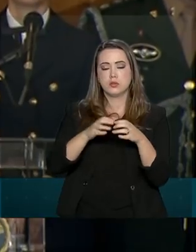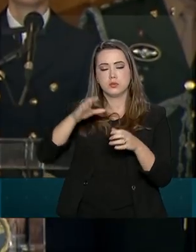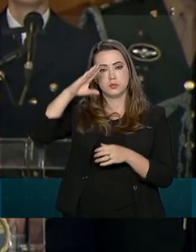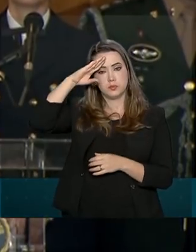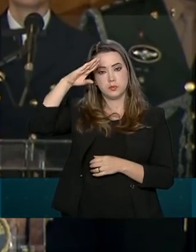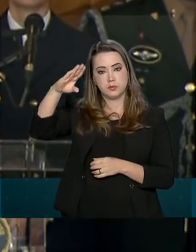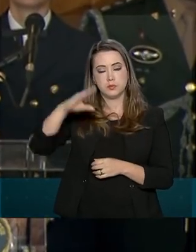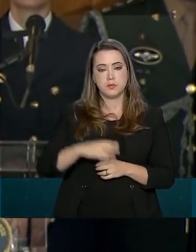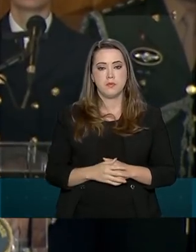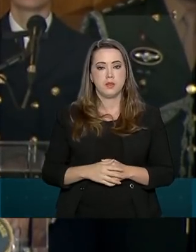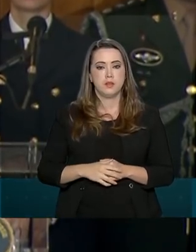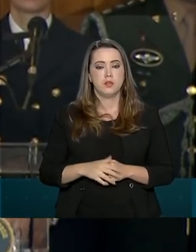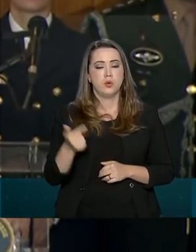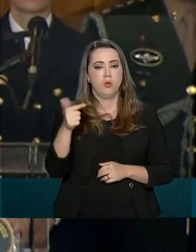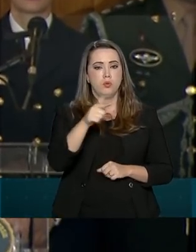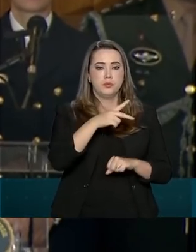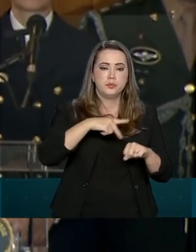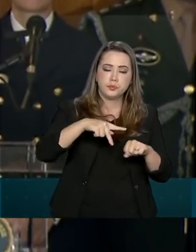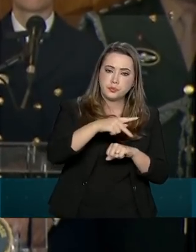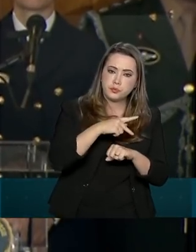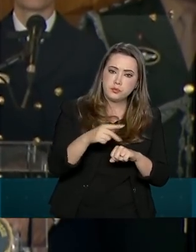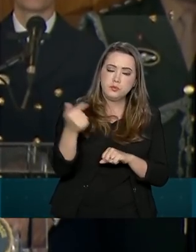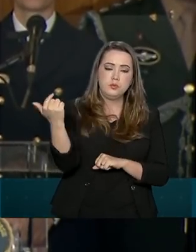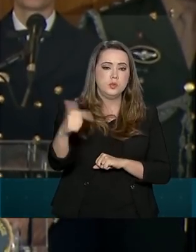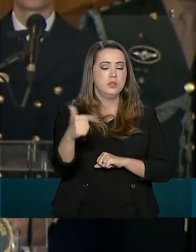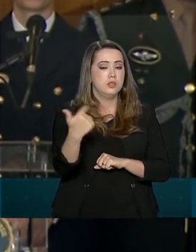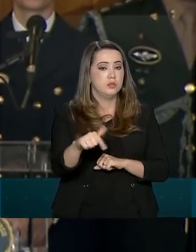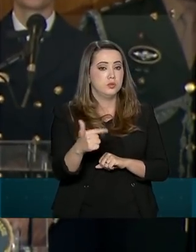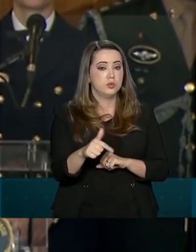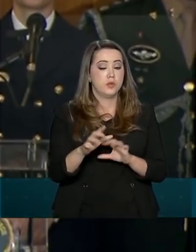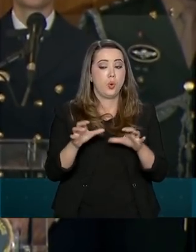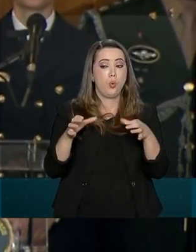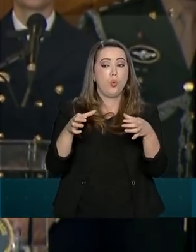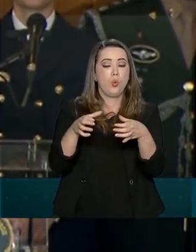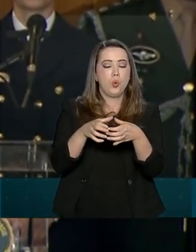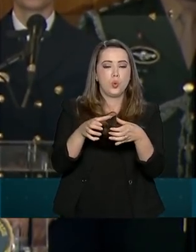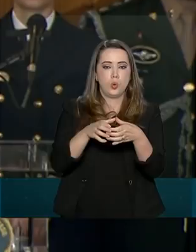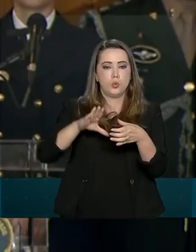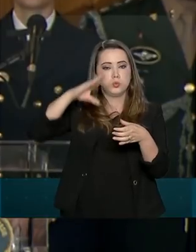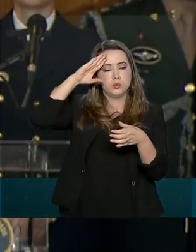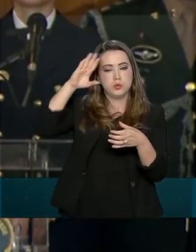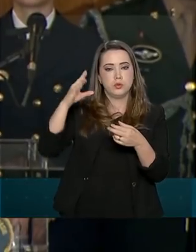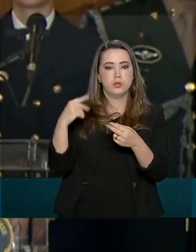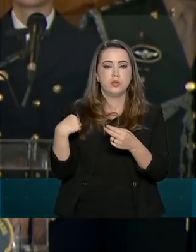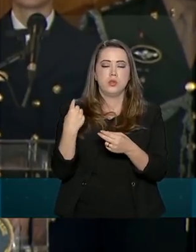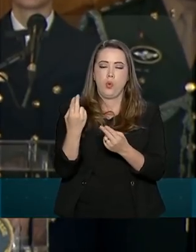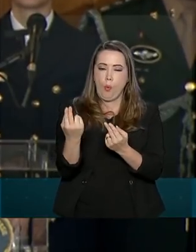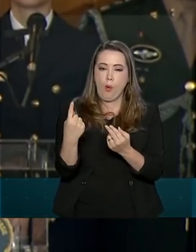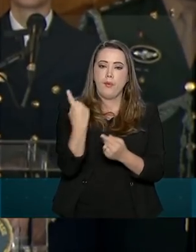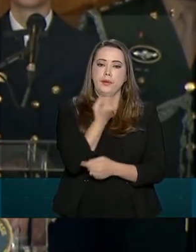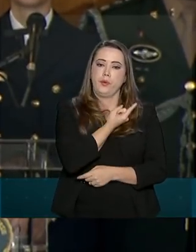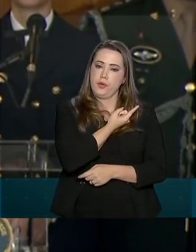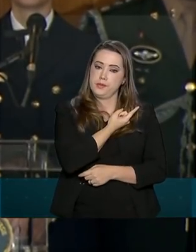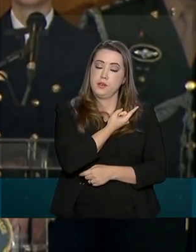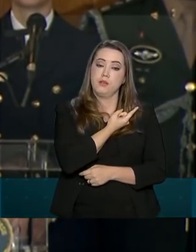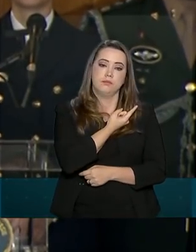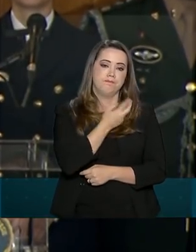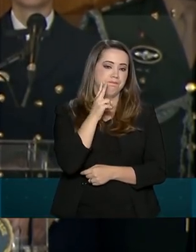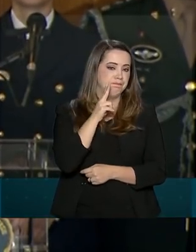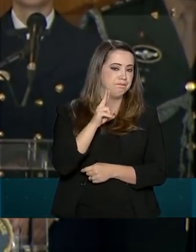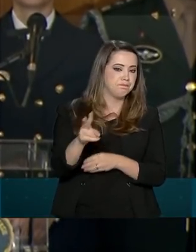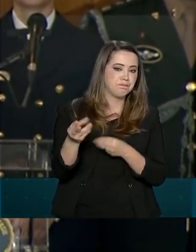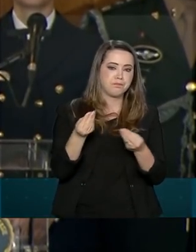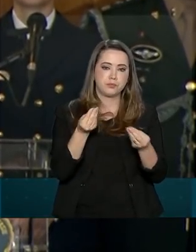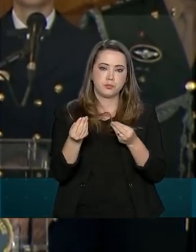Outros países que não tiveram as Forças Armadas com a formação que nós tivemos, a gente vê quanto esse povo